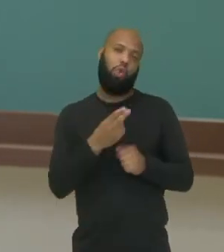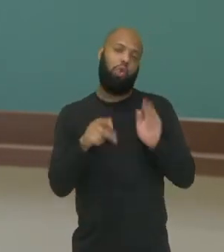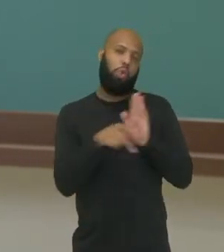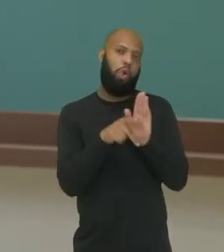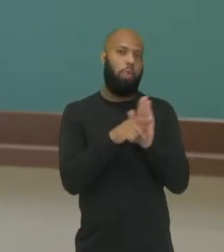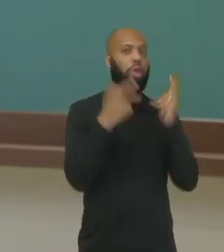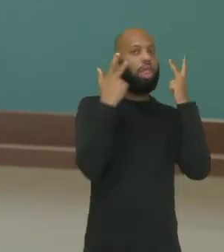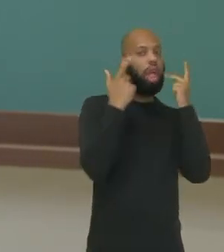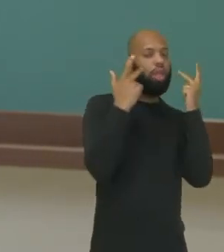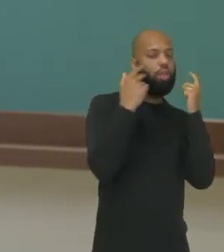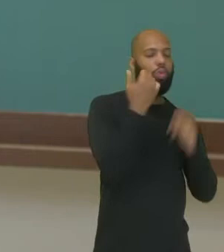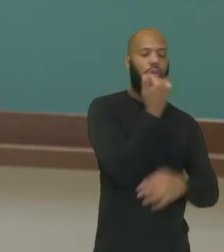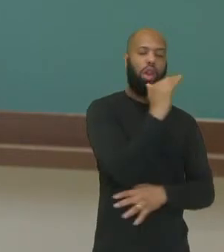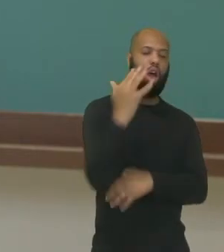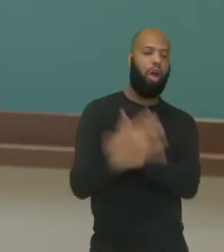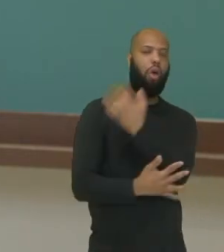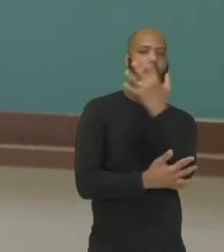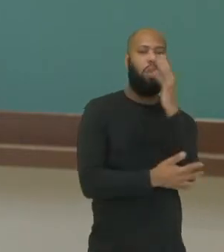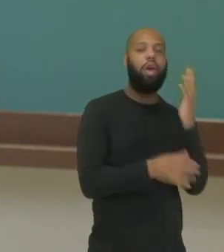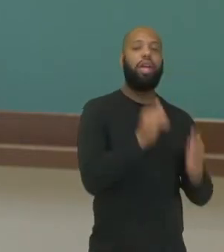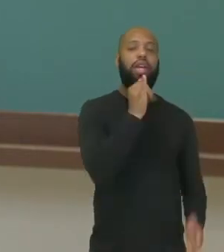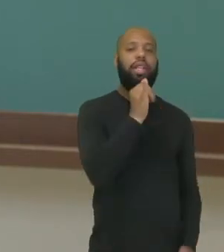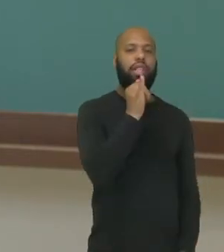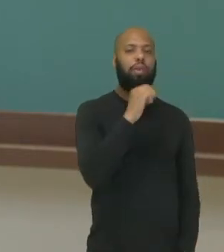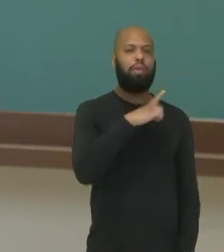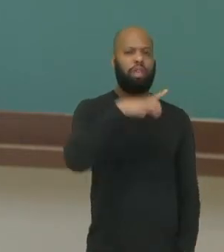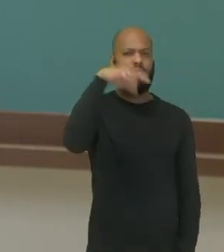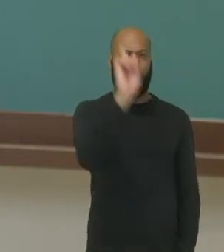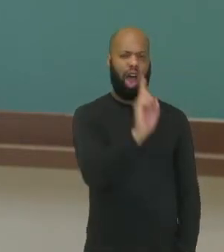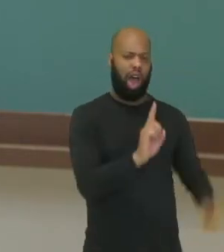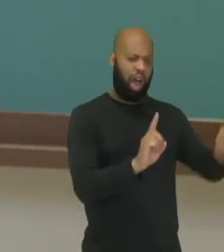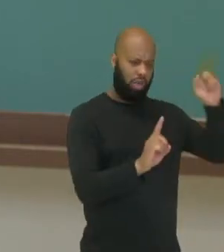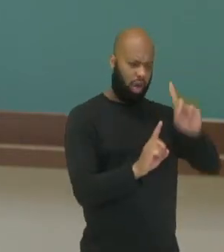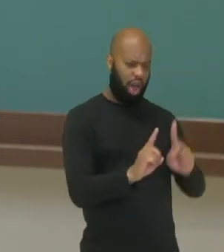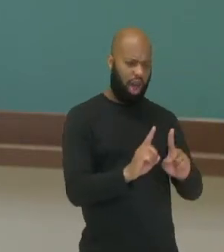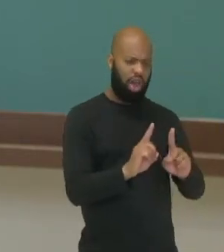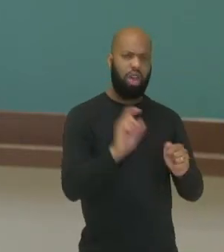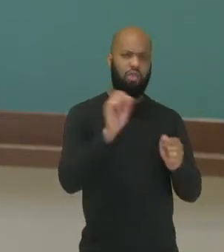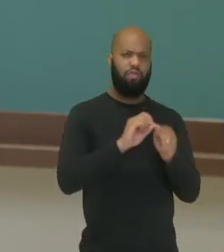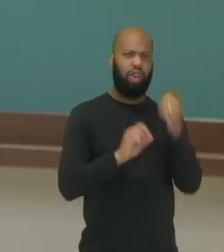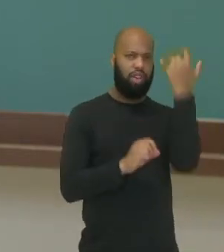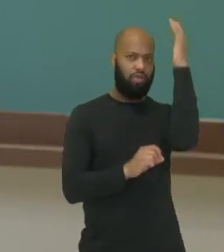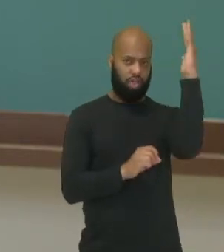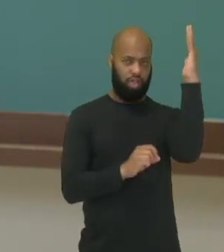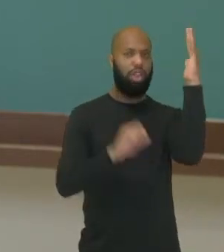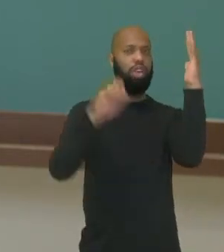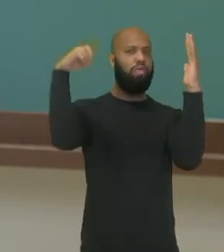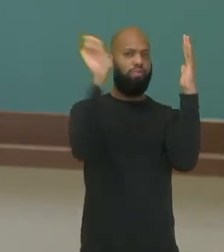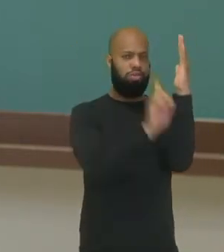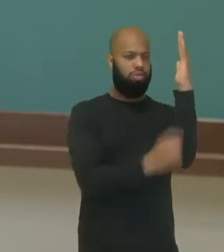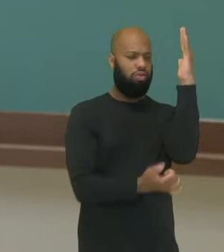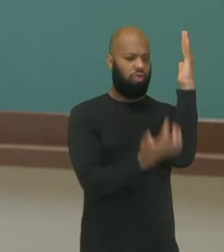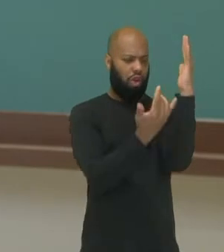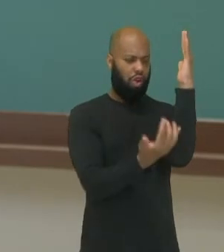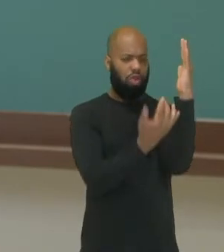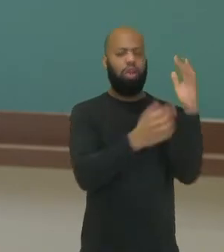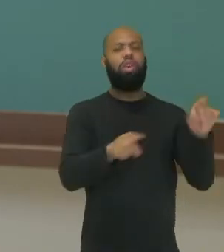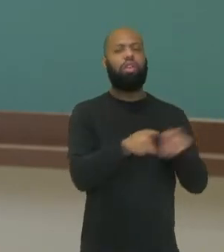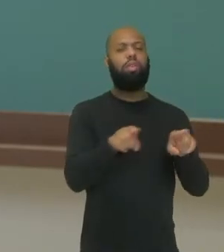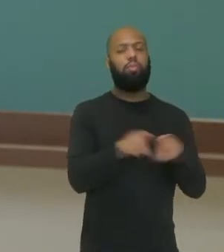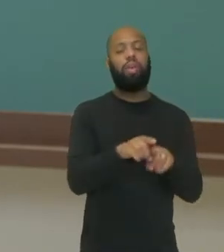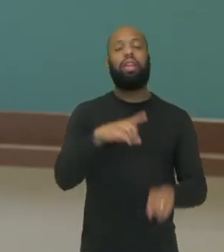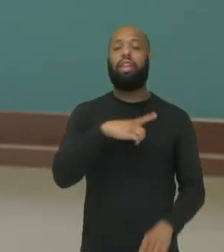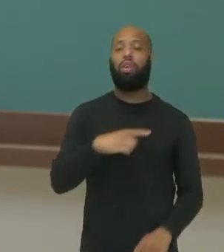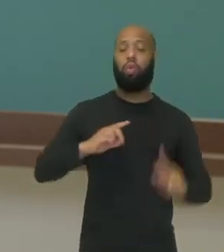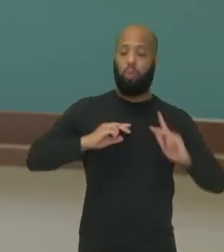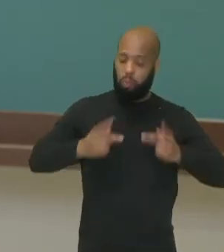vulcânicas, por exemplo, né? Raios ali que podem provocar ali queimadas, mas também a ação do homem.